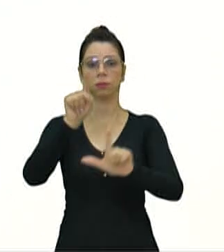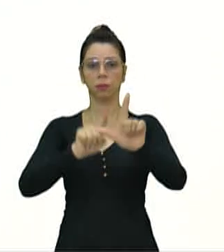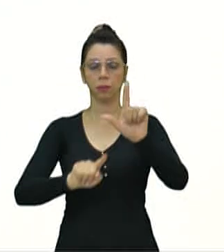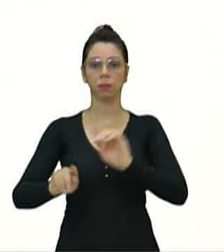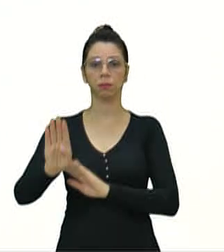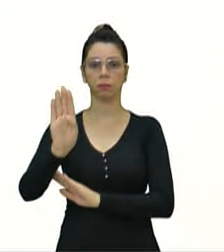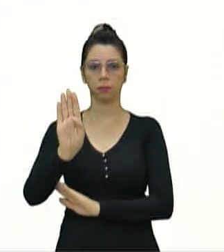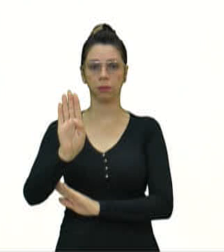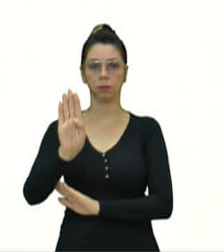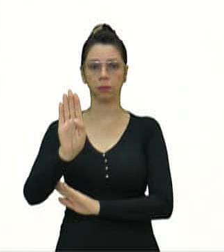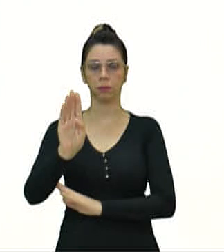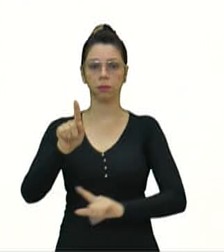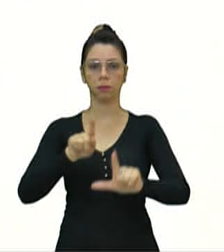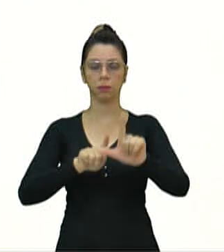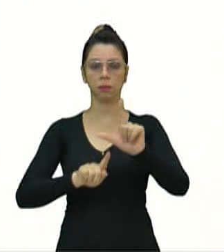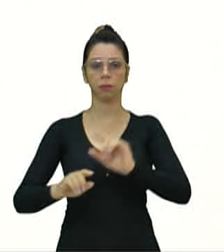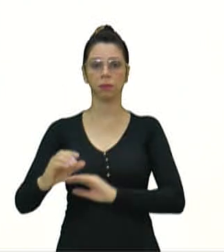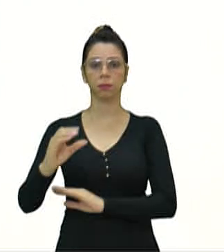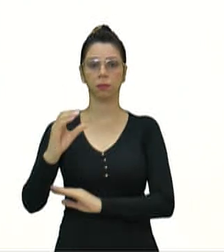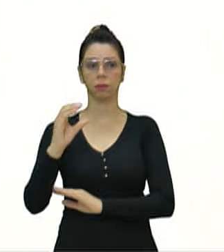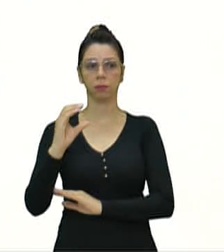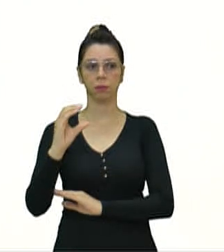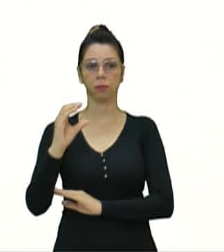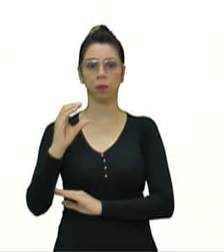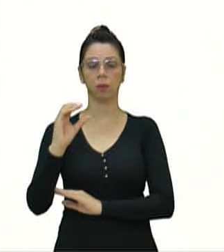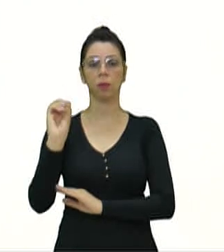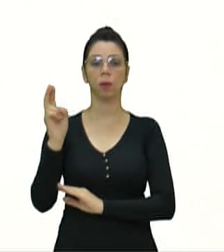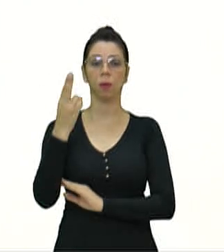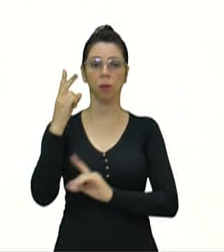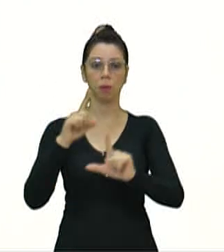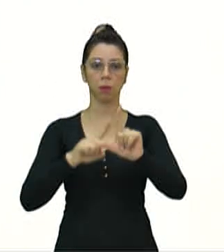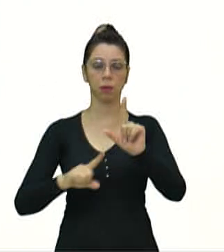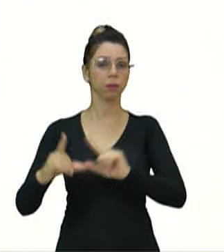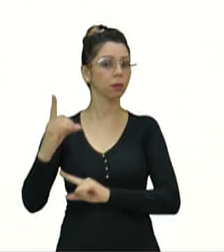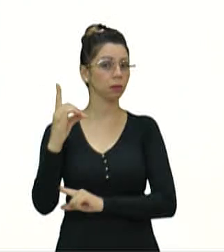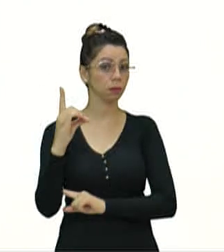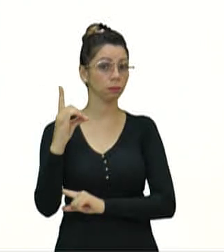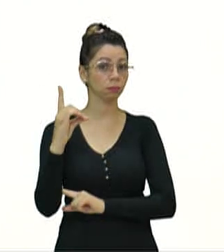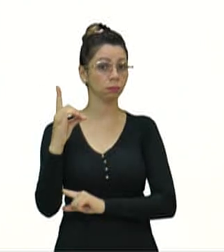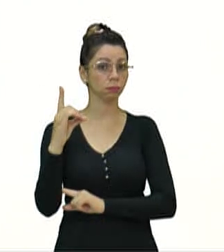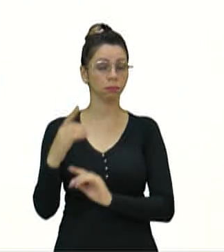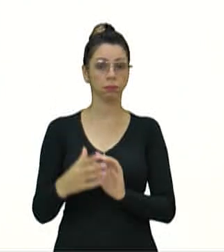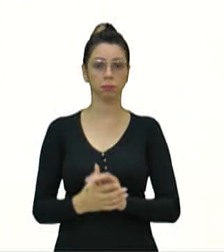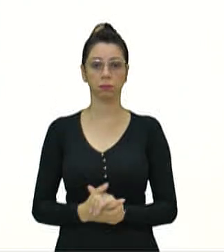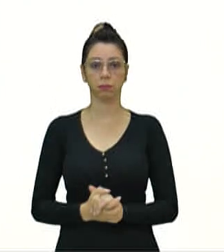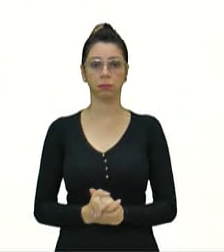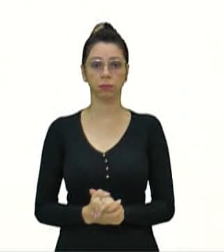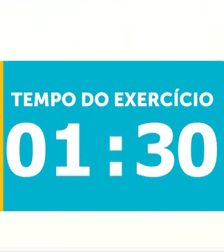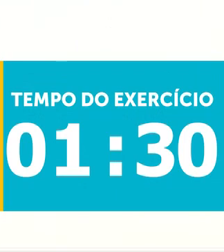bipartição, brotamento ou esporulação.